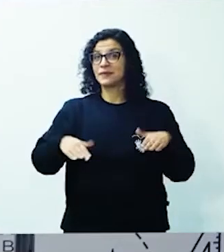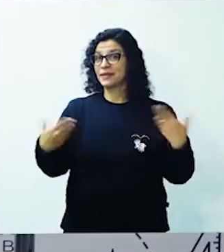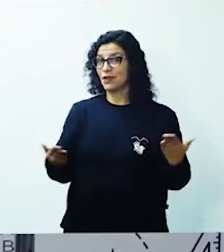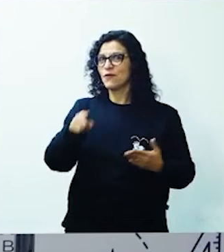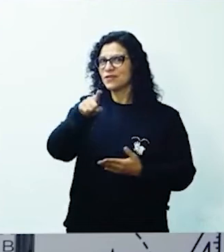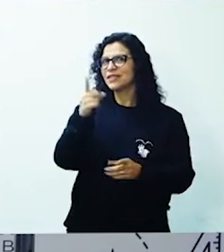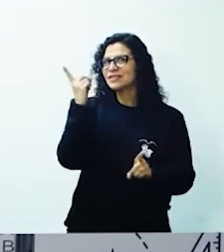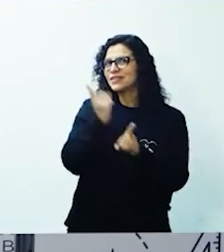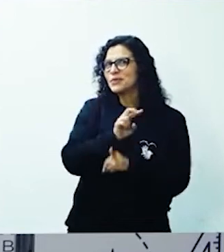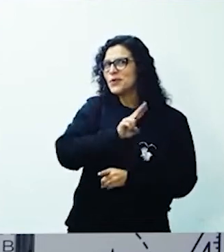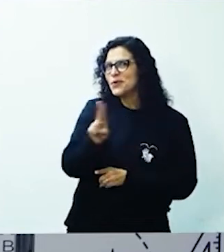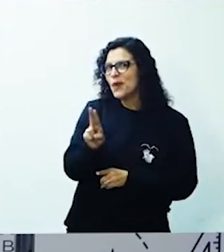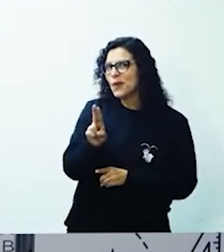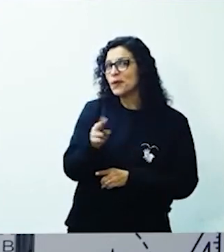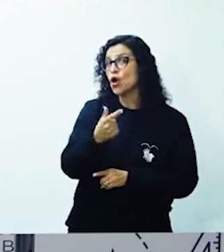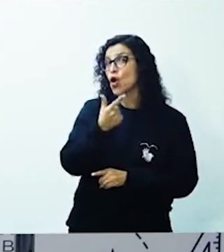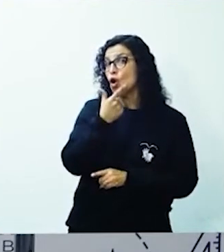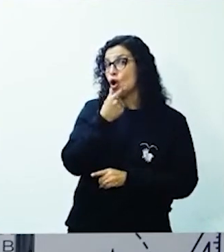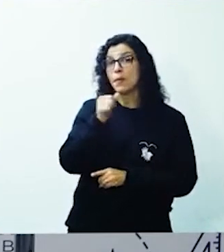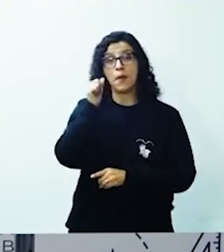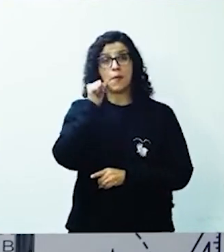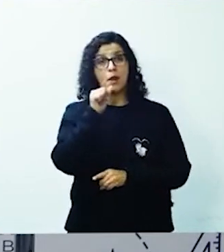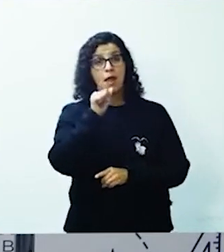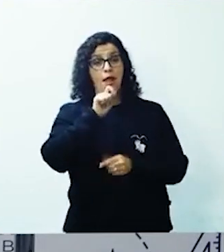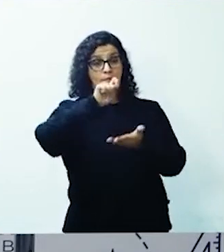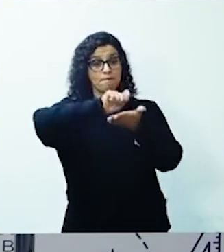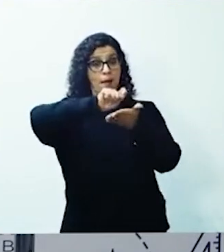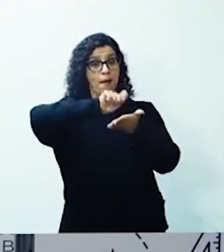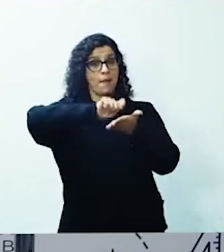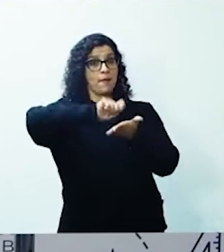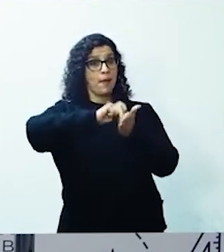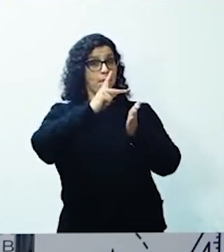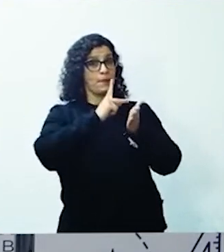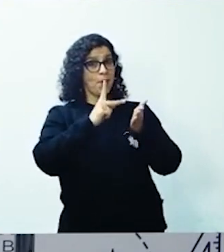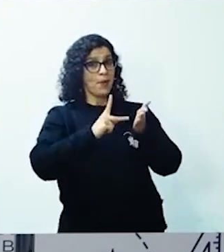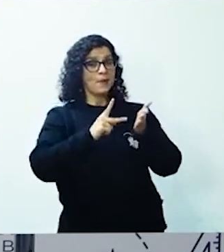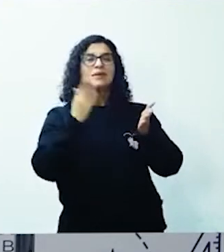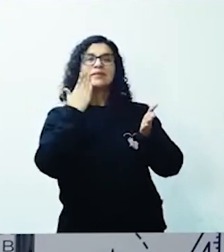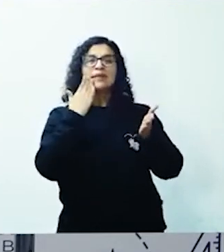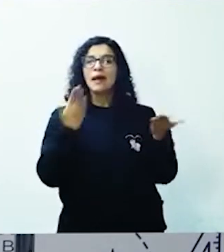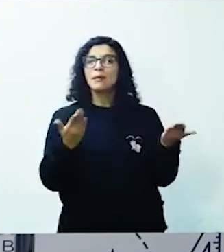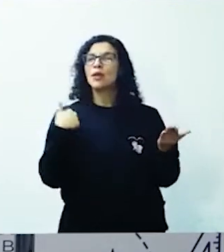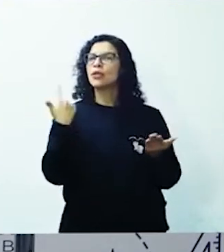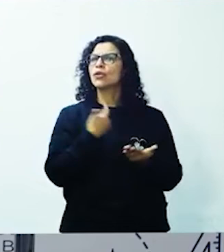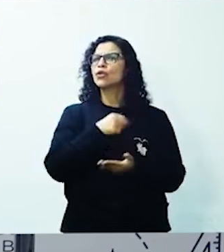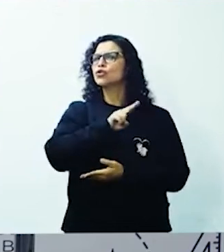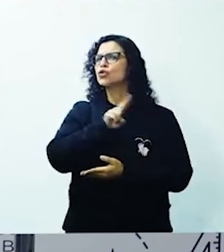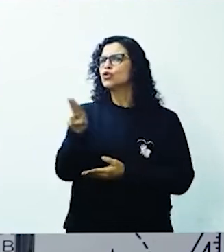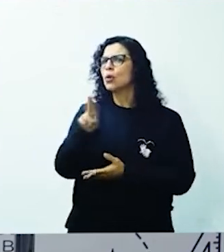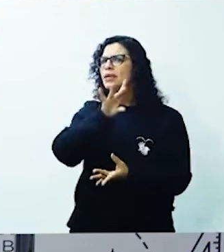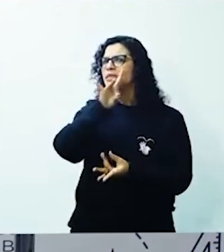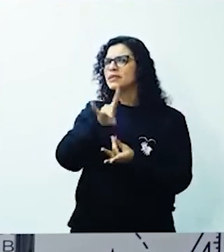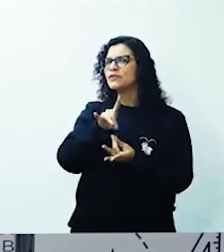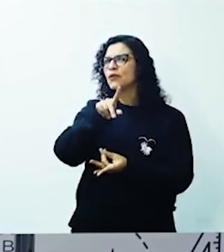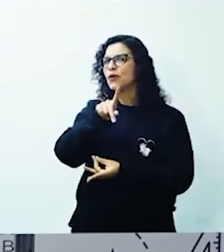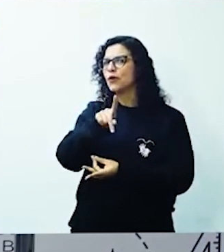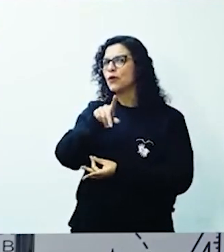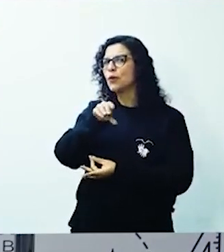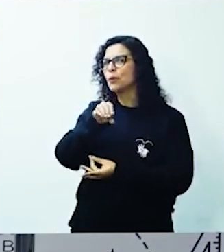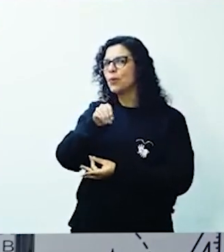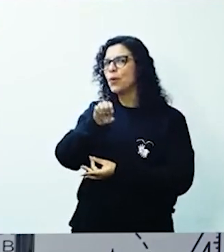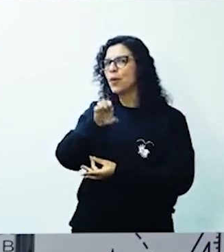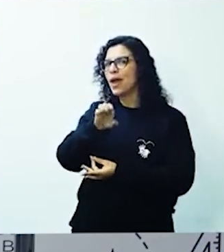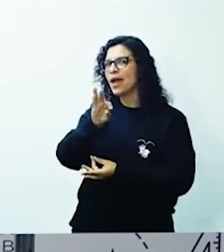Então, será que você sabe o nome de quem, das pessoas que escrevem os poemas? Nós chamamos de poeta